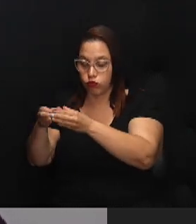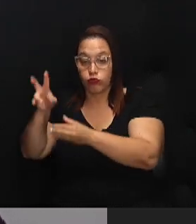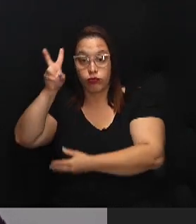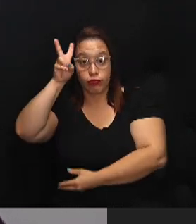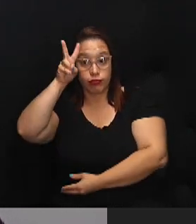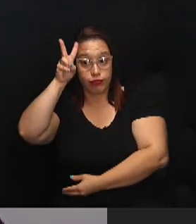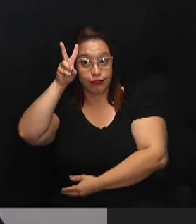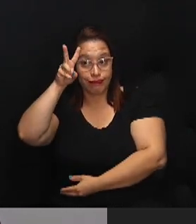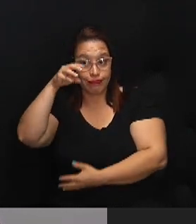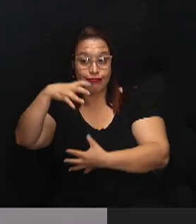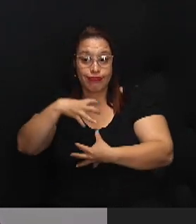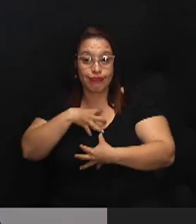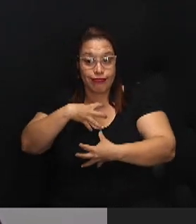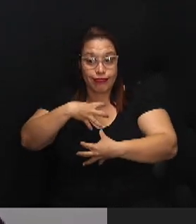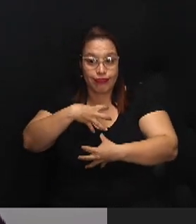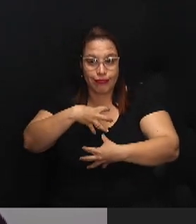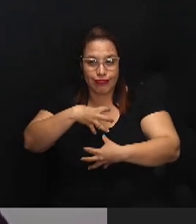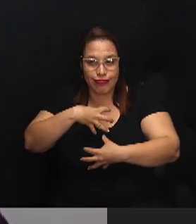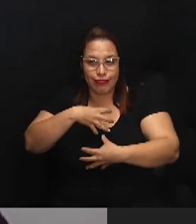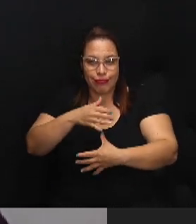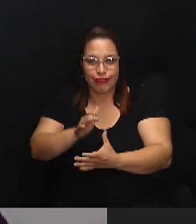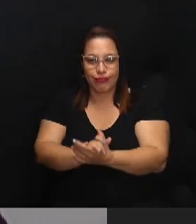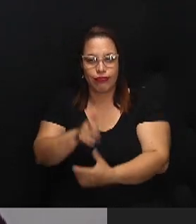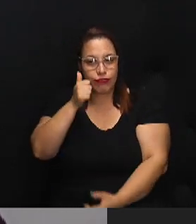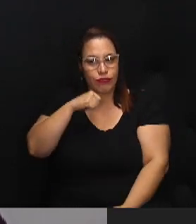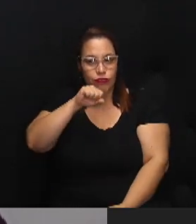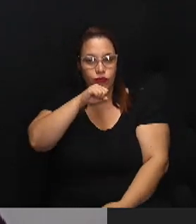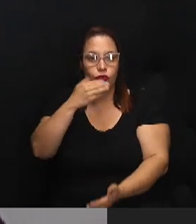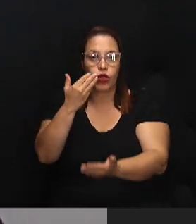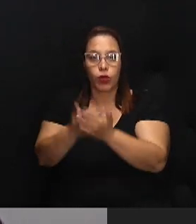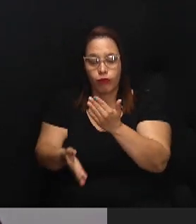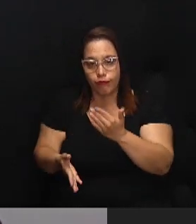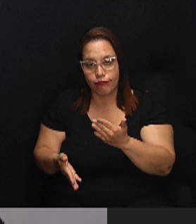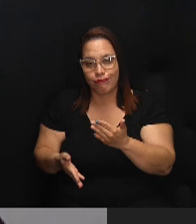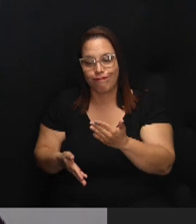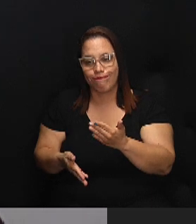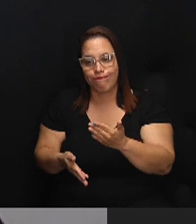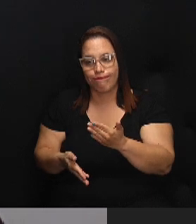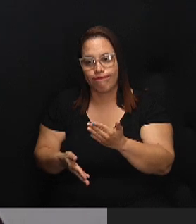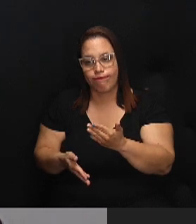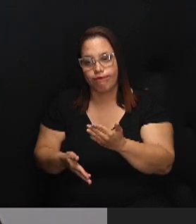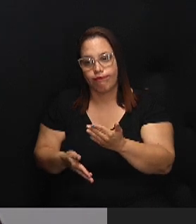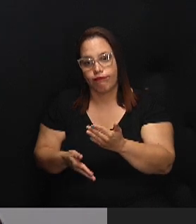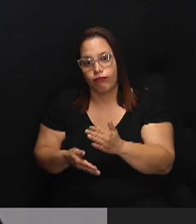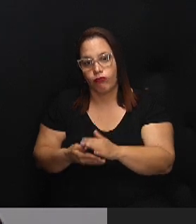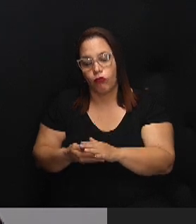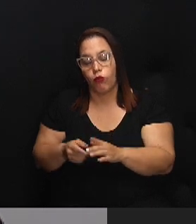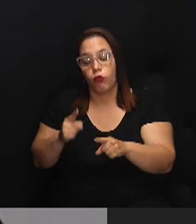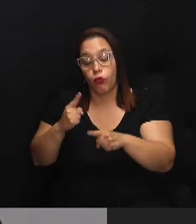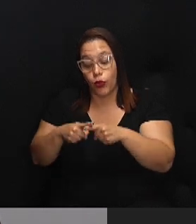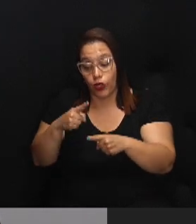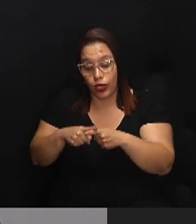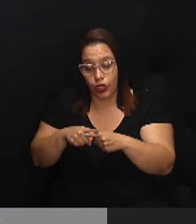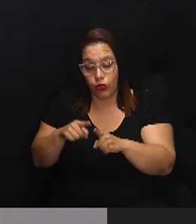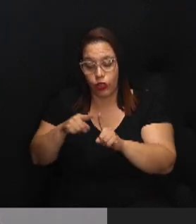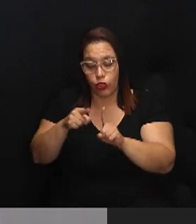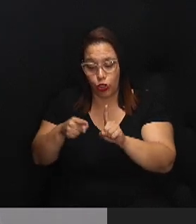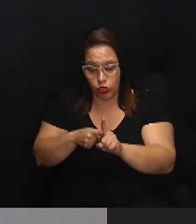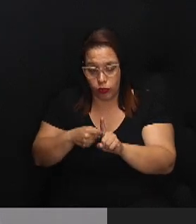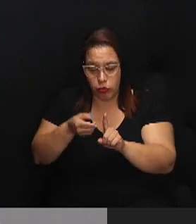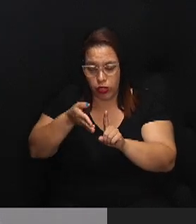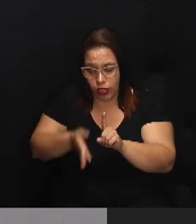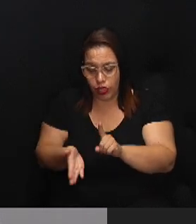de afeto, que é um grupo para mães que perderam seus bebês pela prematuridade. Então, são